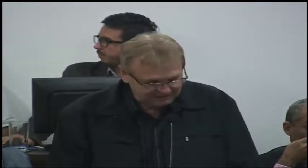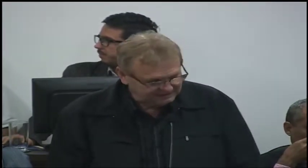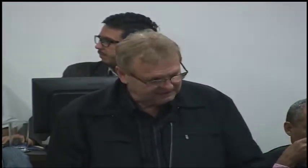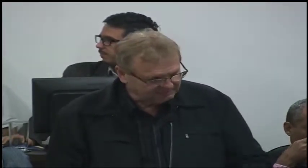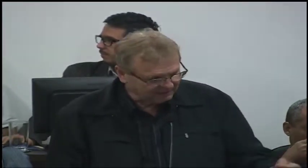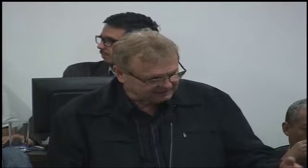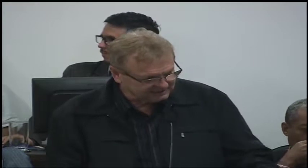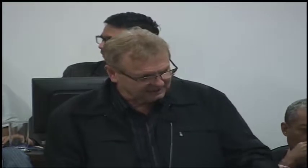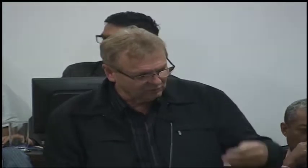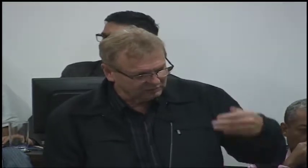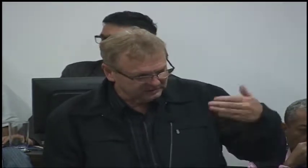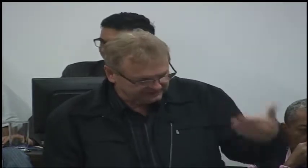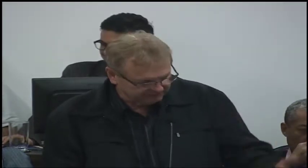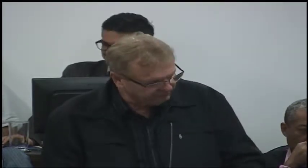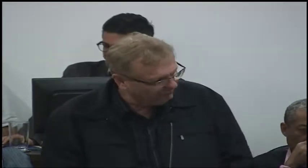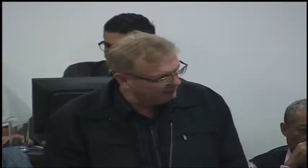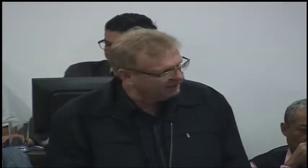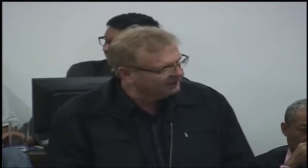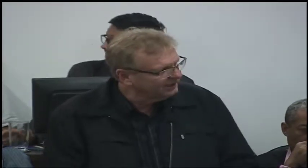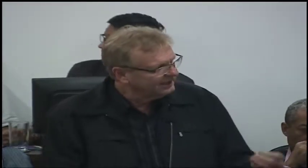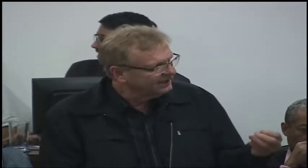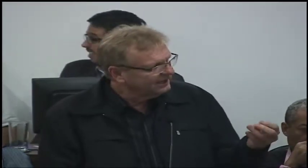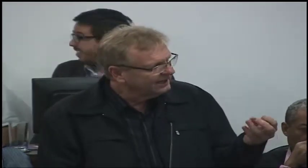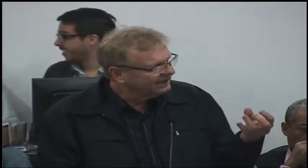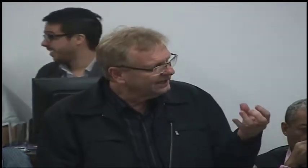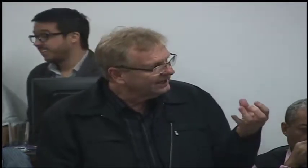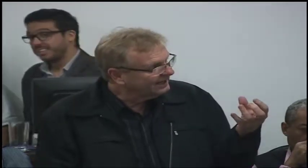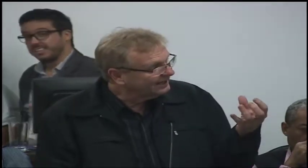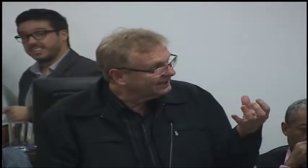essa antecipação, dessa forma,